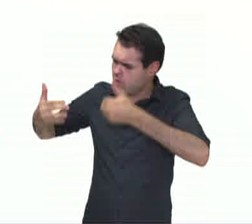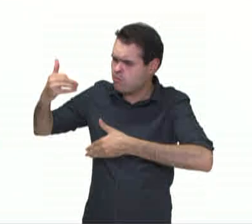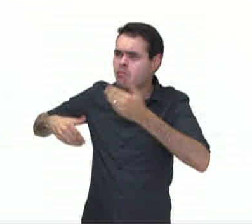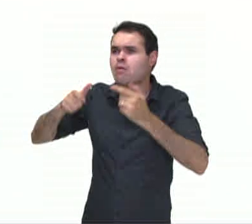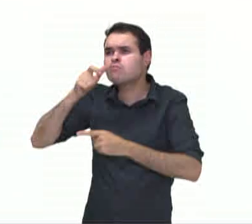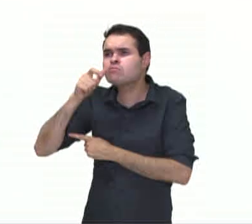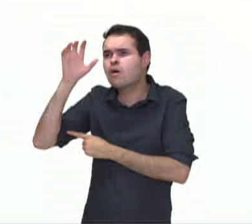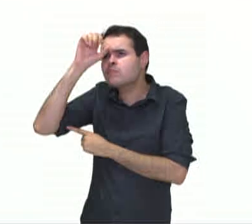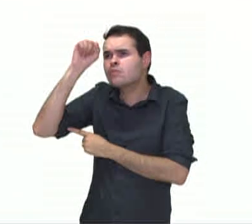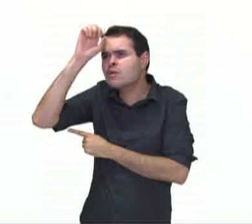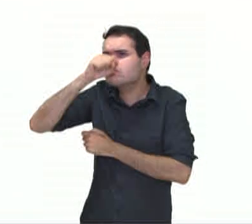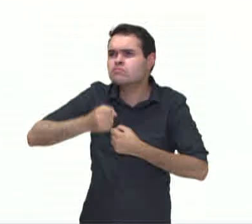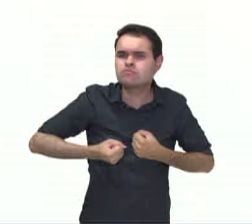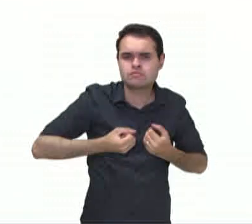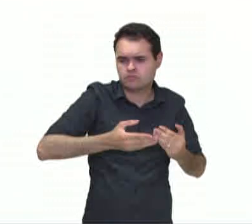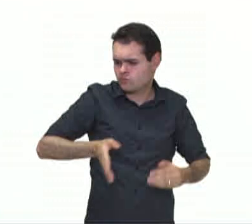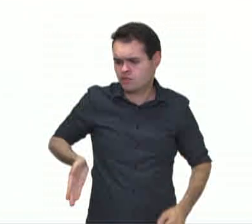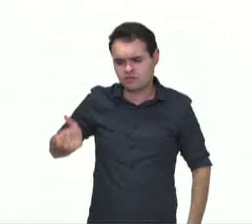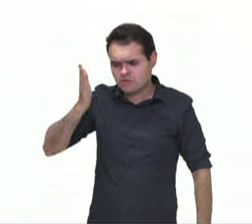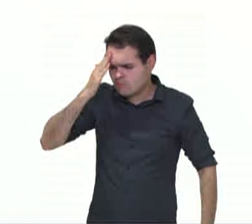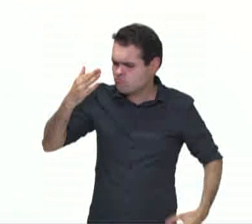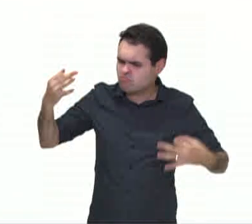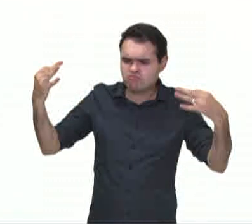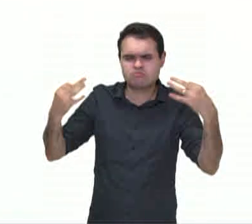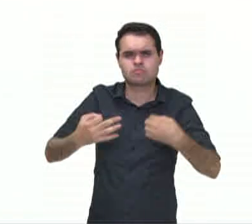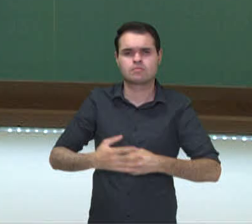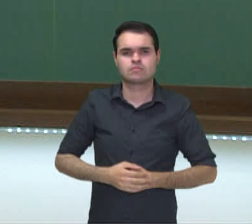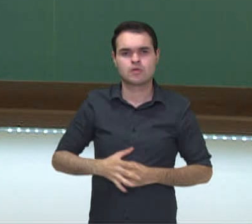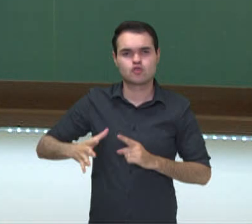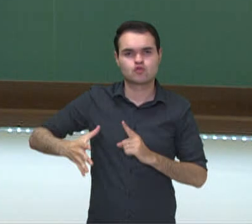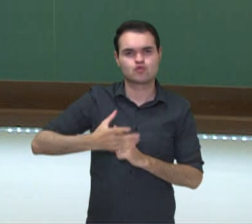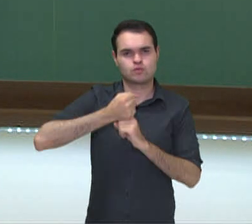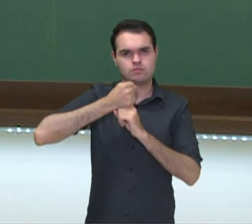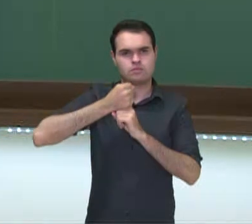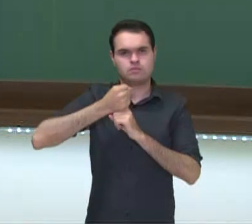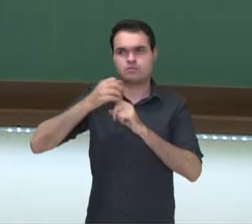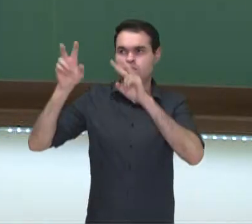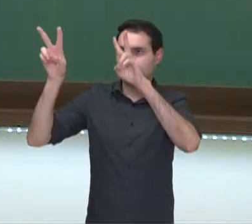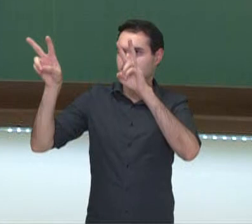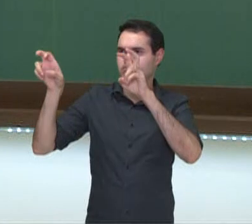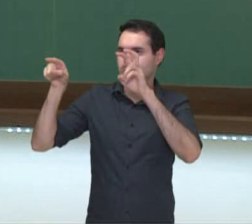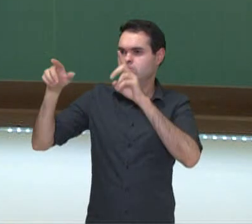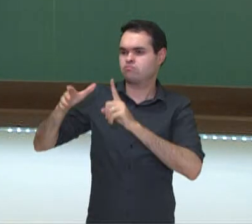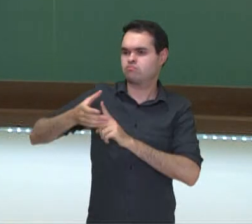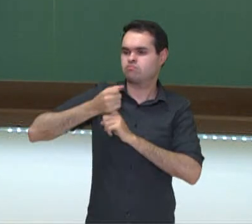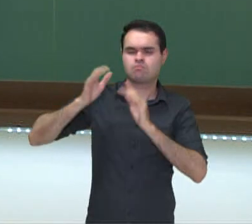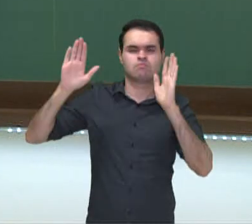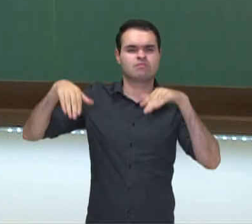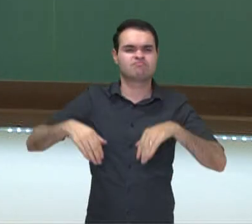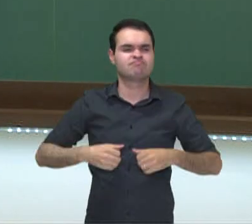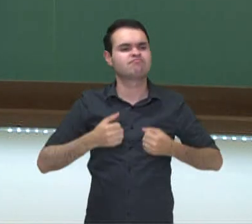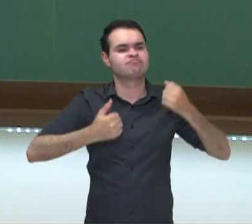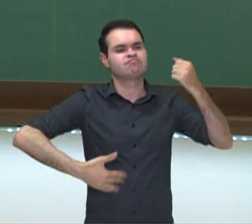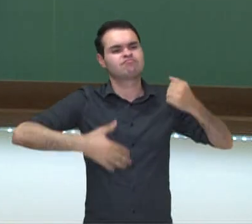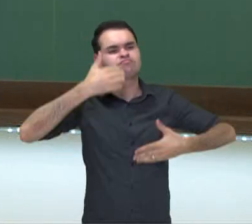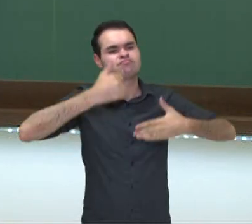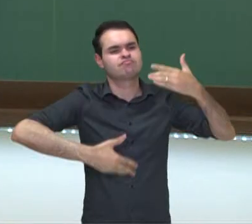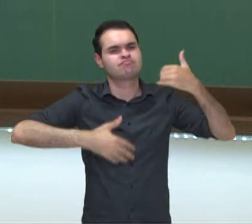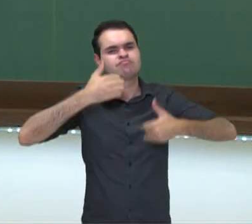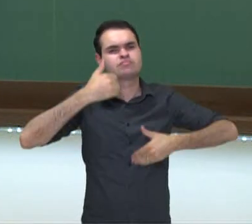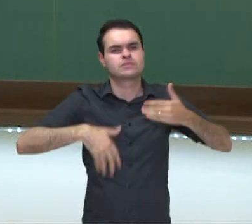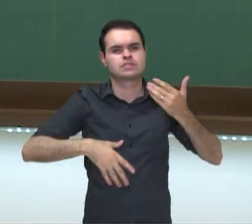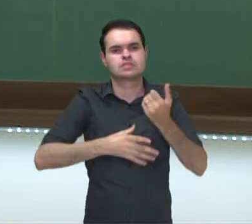saberá como contá-las muito bem. Então, quando a gente domina um tema, isso nos dá mais segurança